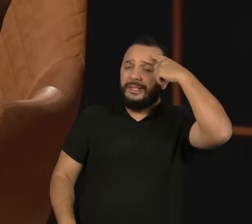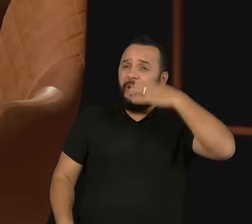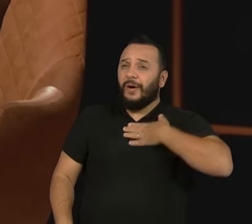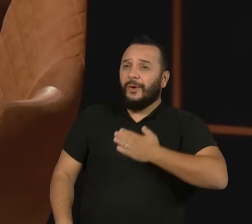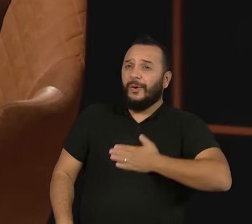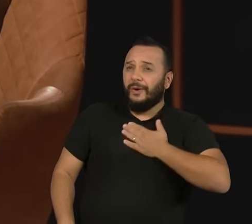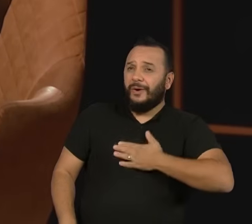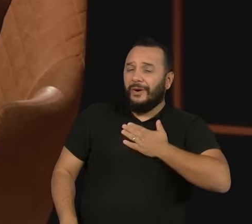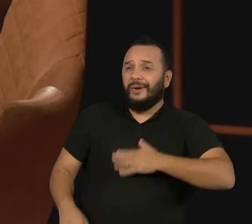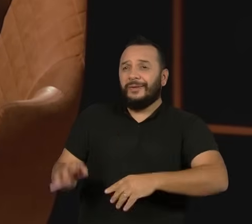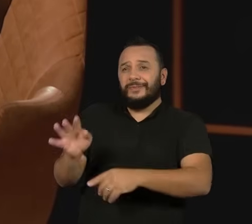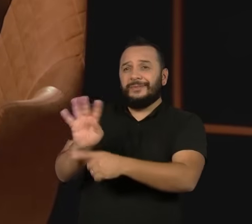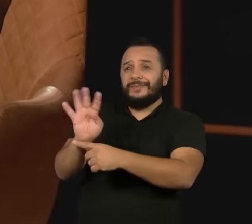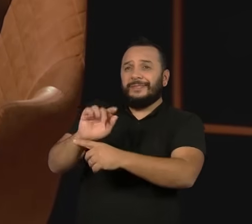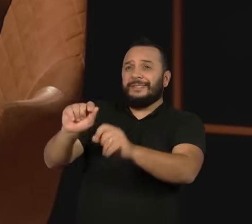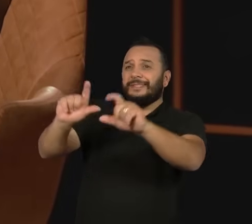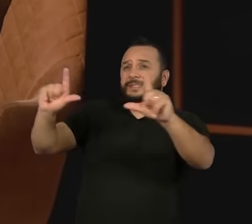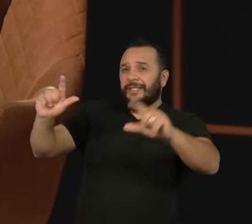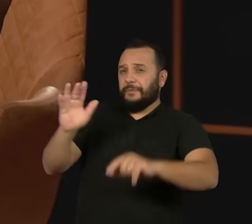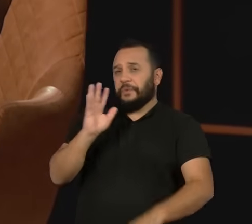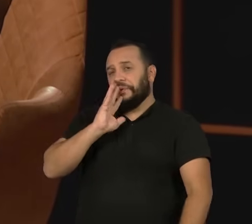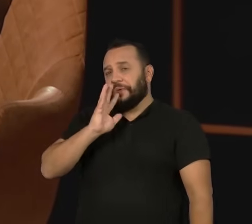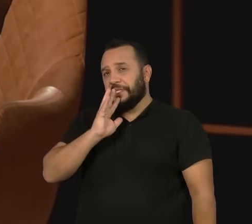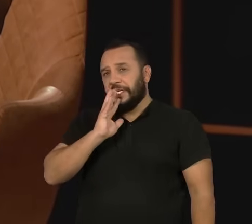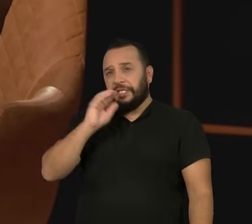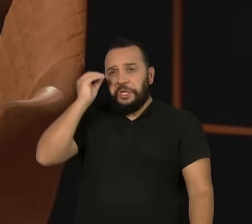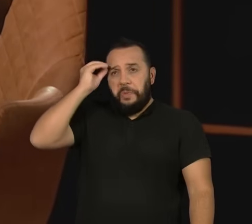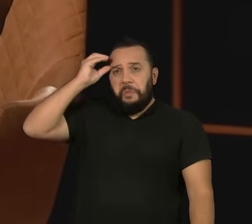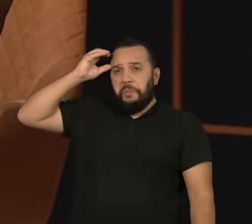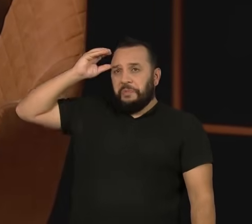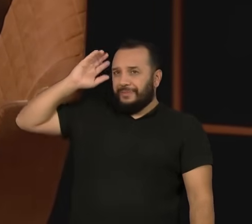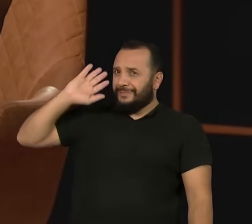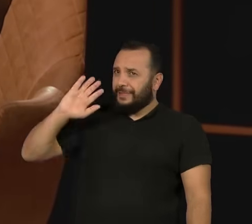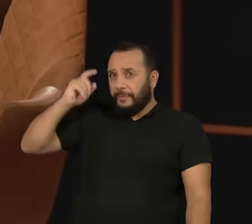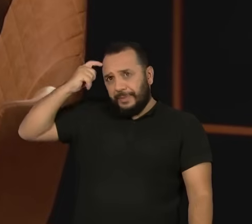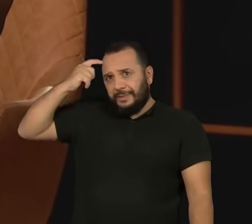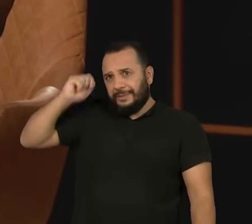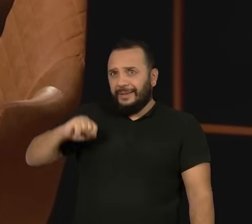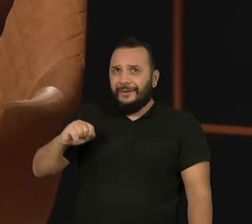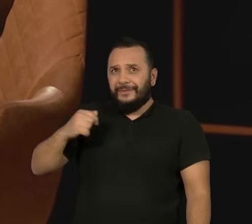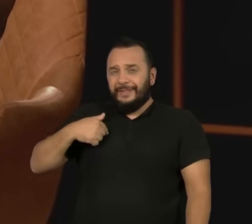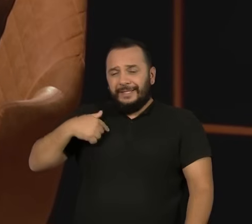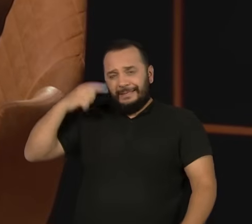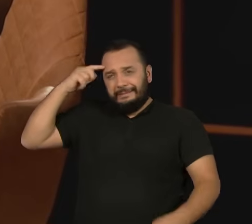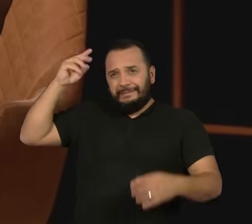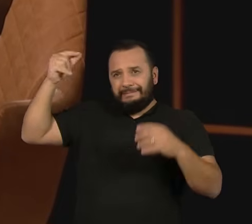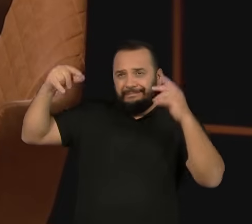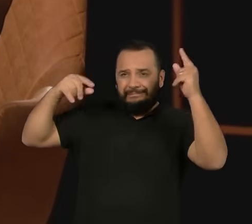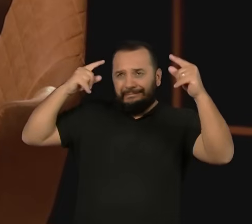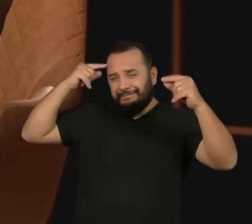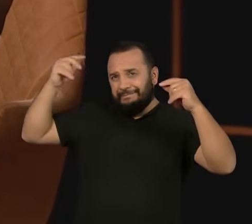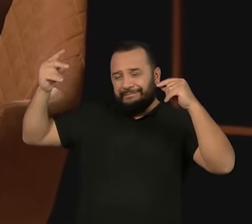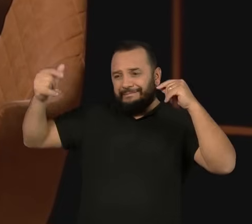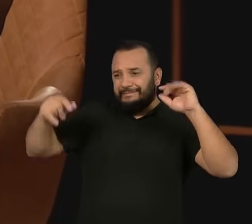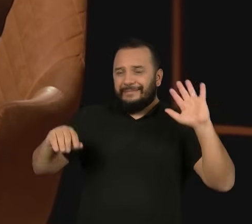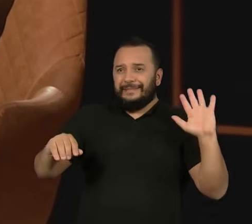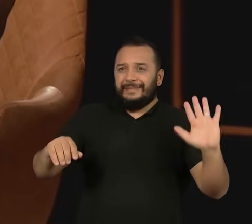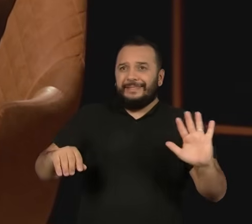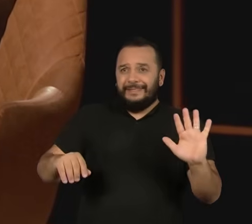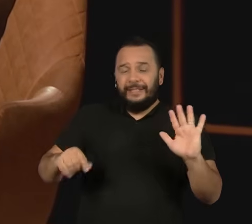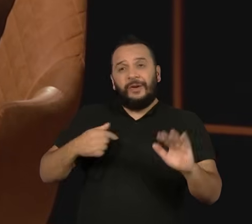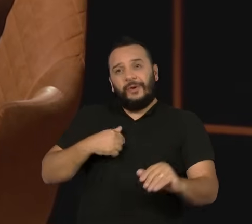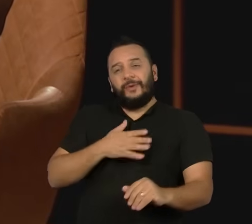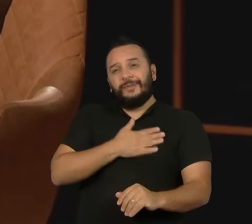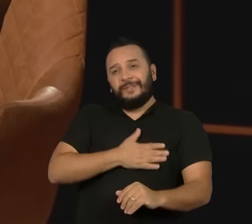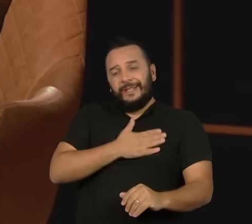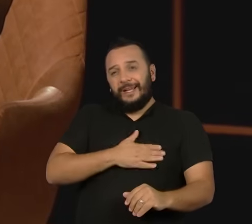cinema, eu achava que eu conhecia coisas suficientes, não sei, os meus Tarantinos que eu gostava, assim, os negócios, sabe, eu gostava